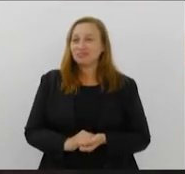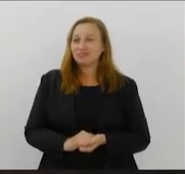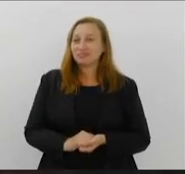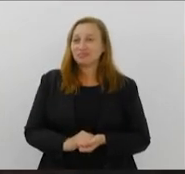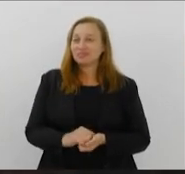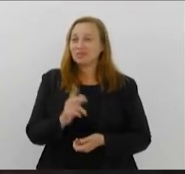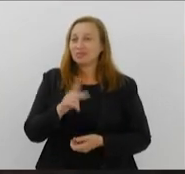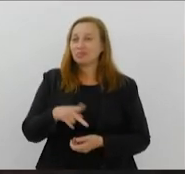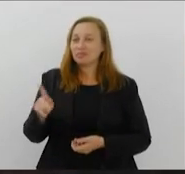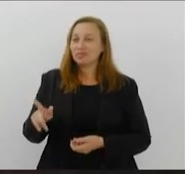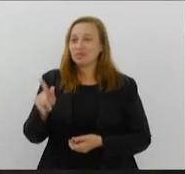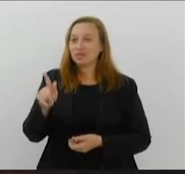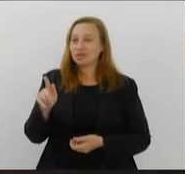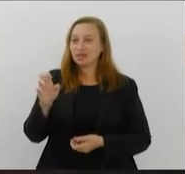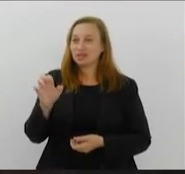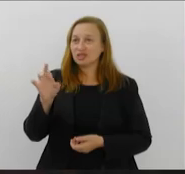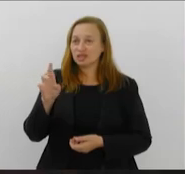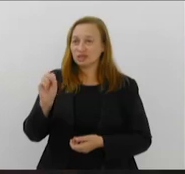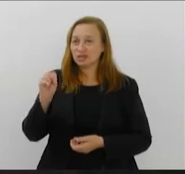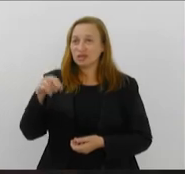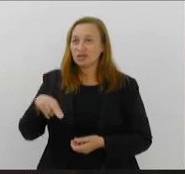Professor Gerson.